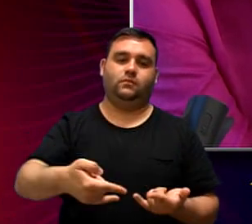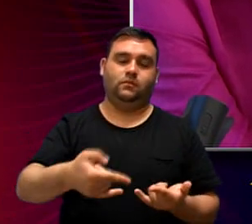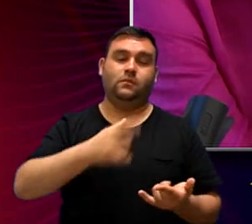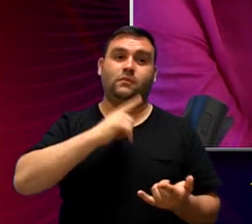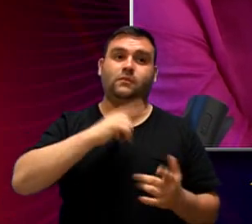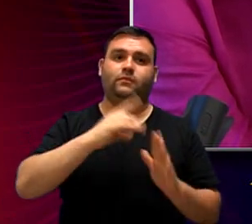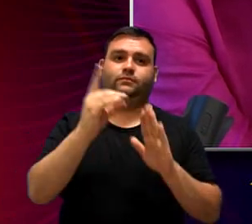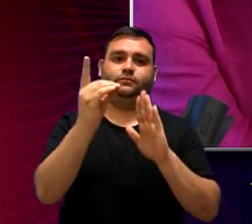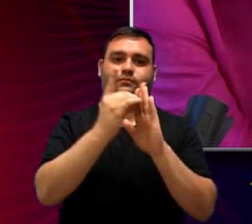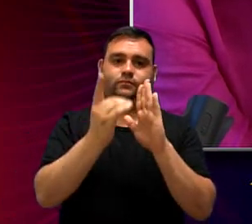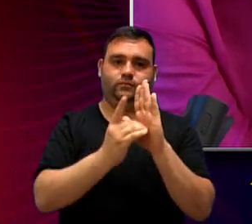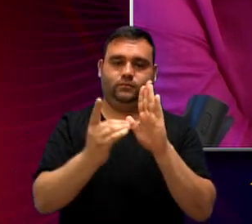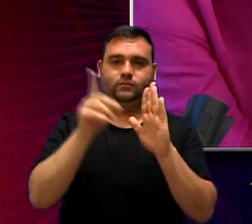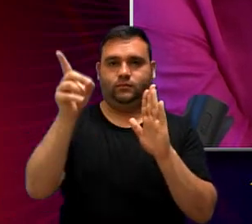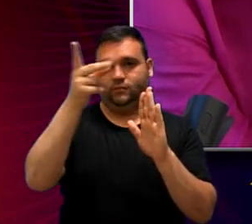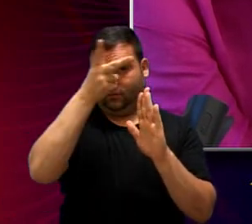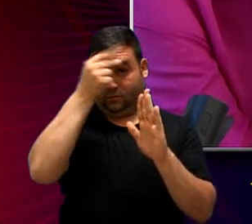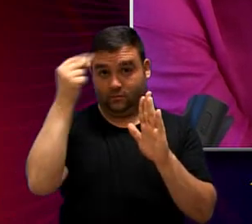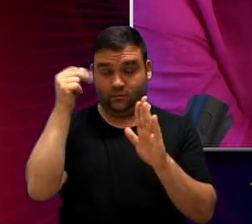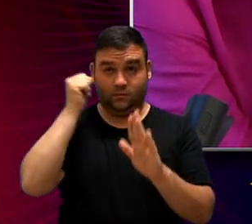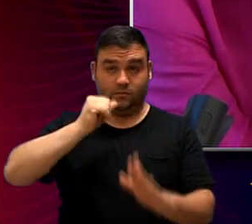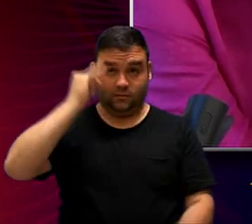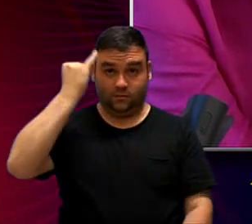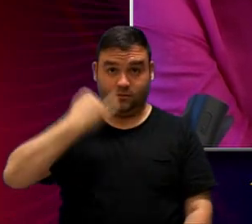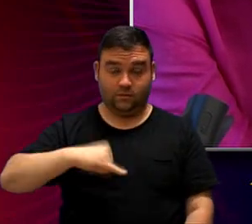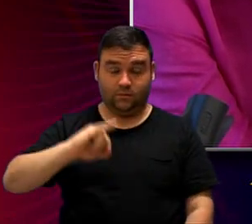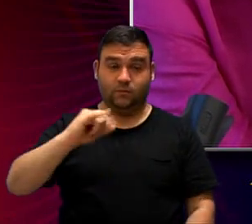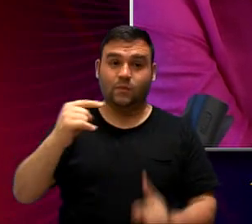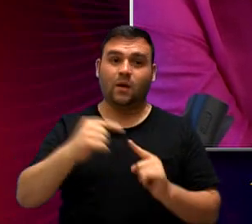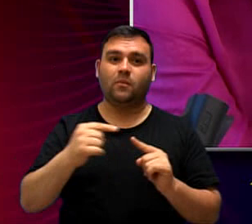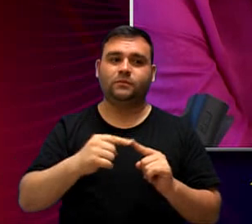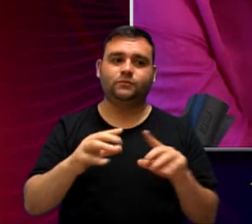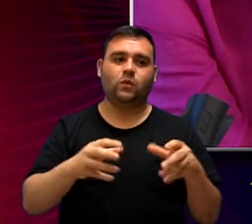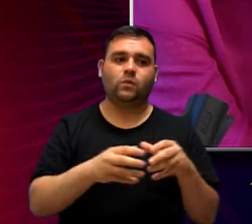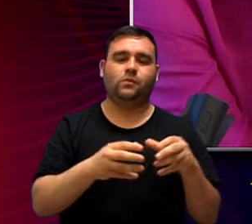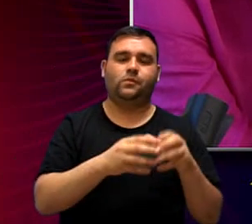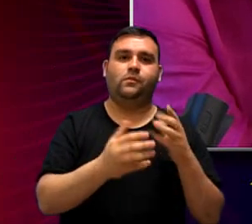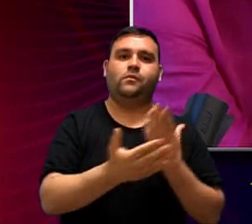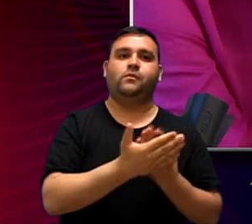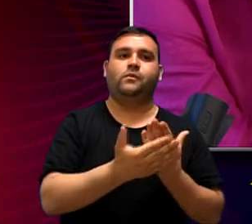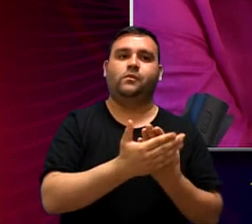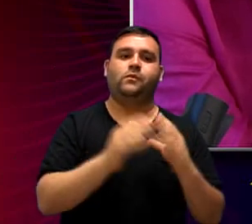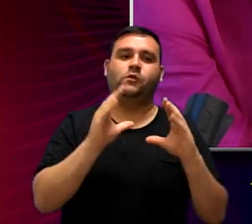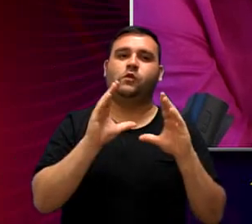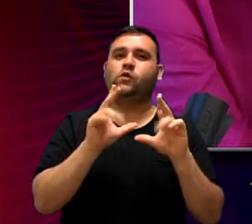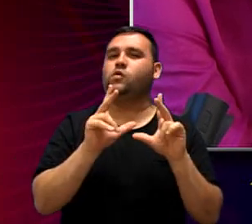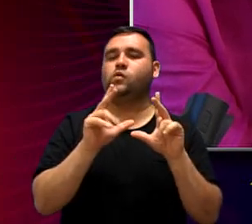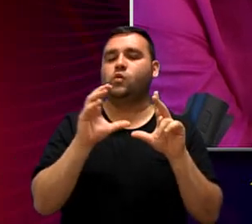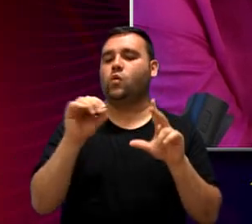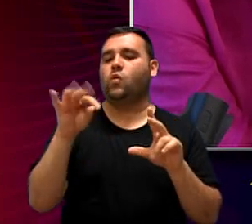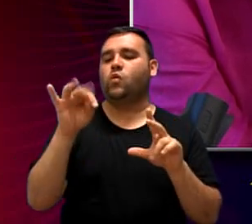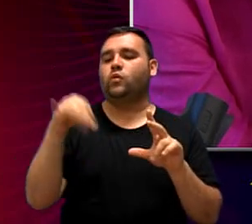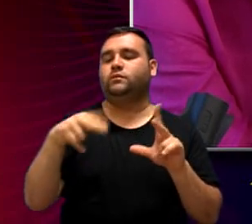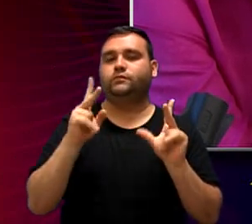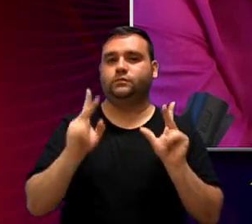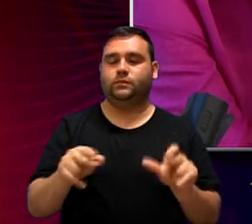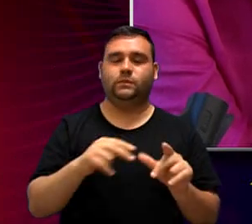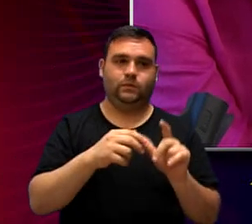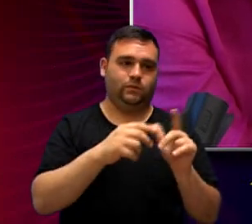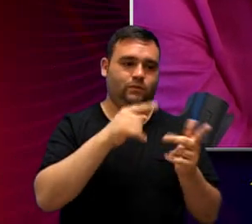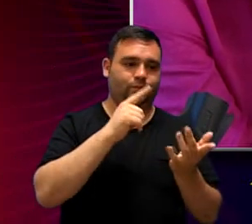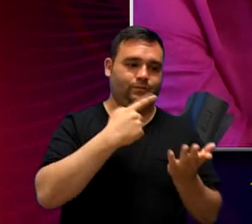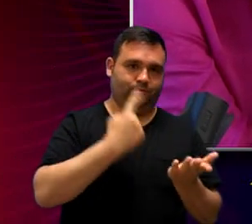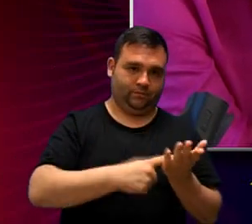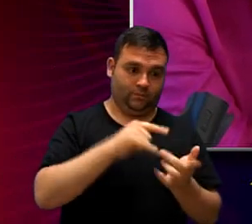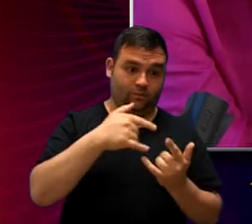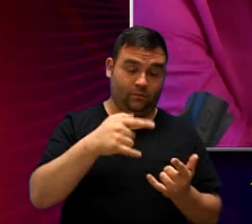Tem um decreto da prefeita Jaqueline Coutinho, que instituiu uma comissão, que nem o Cotim, para análise desses contratos